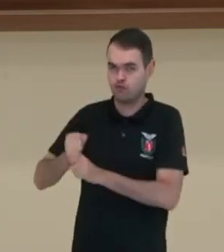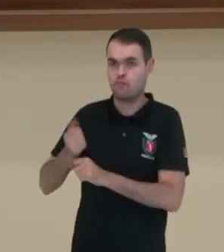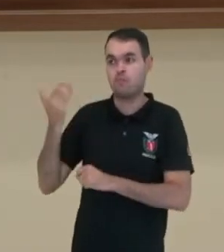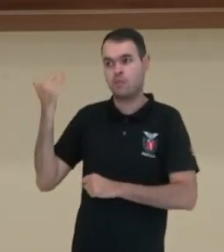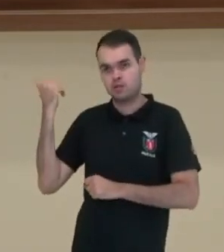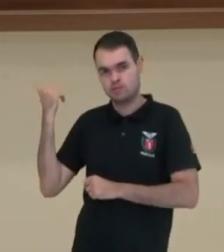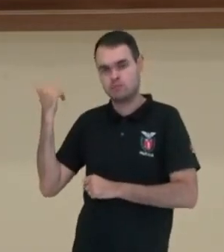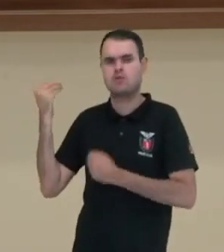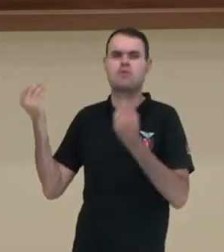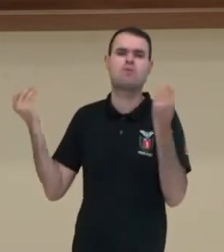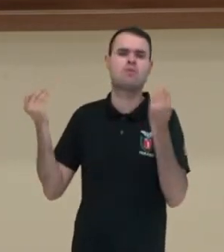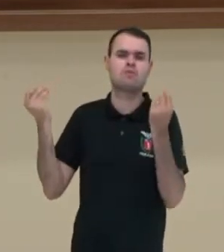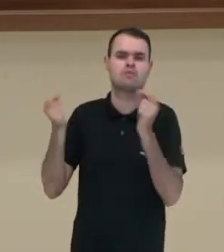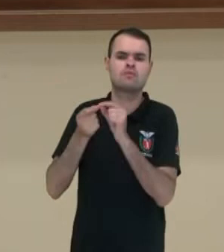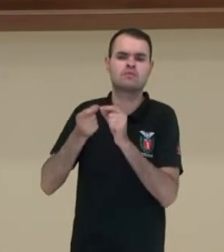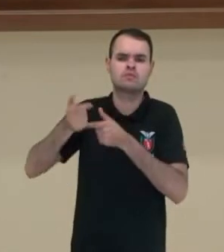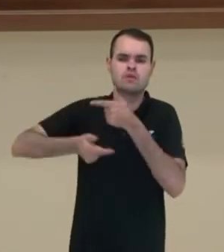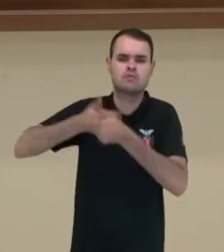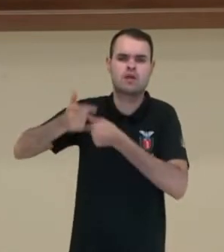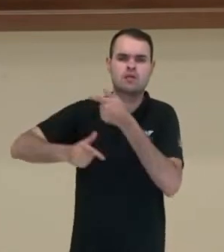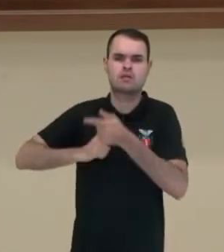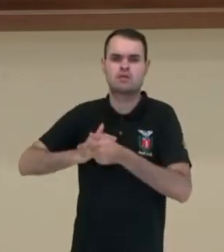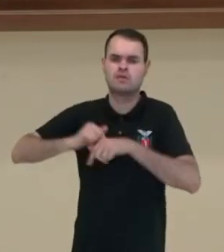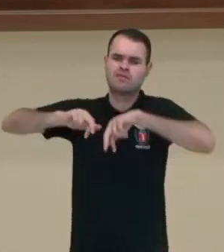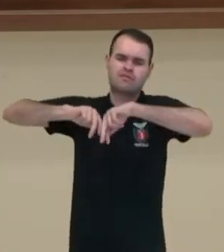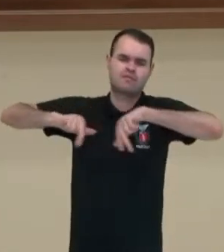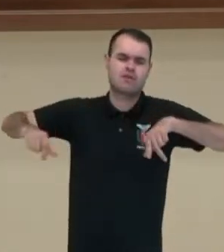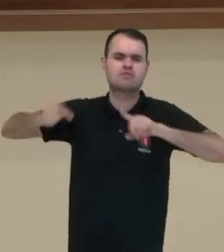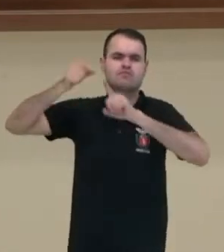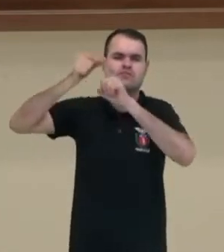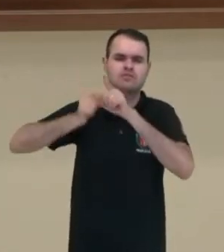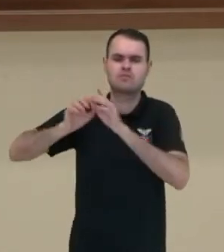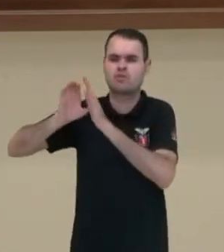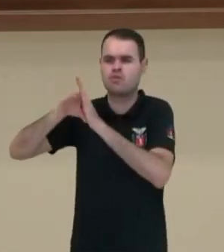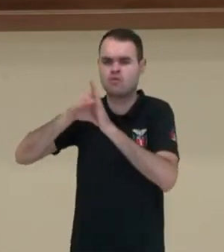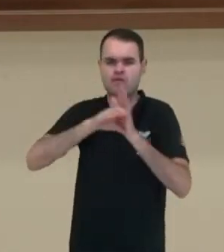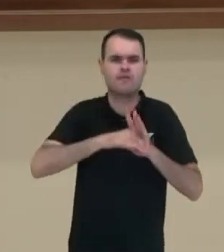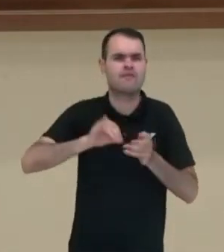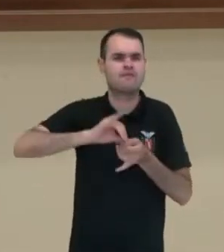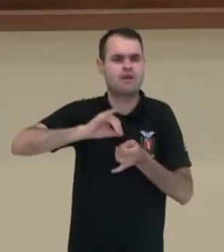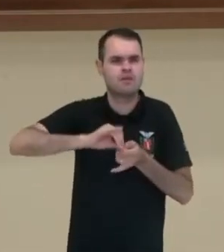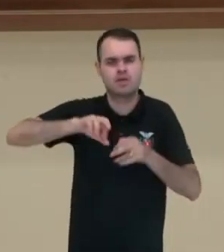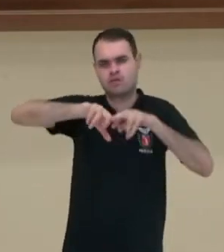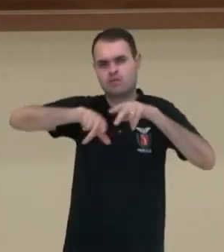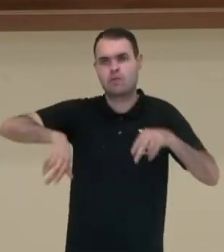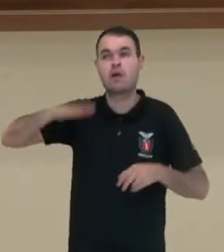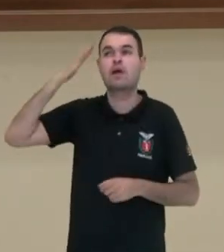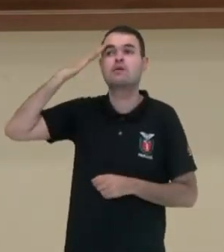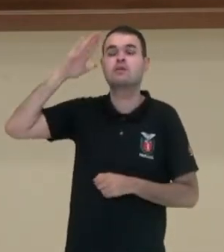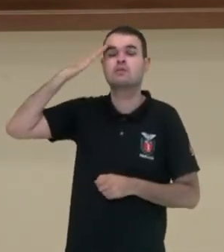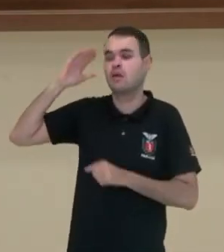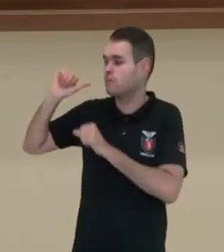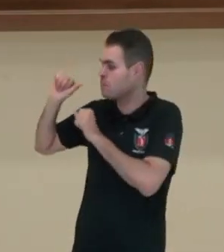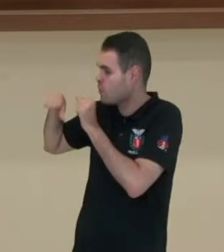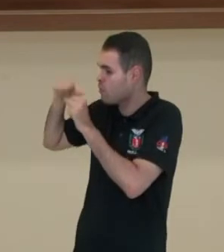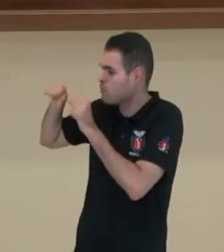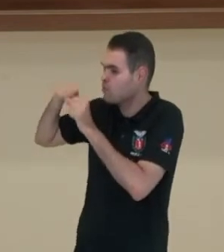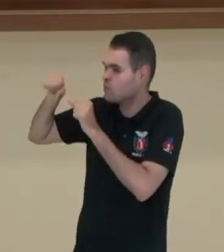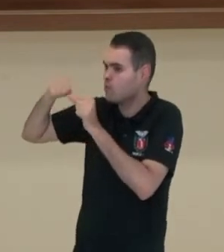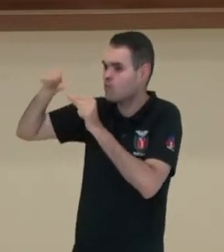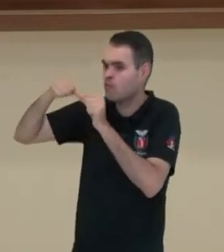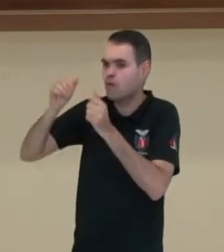E para fazer esse trabalho, ele tem vários tipos de conceitos, ferramentas, para entender essas mudanças,